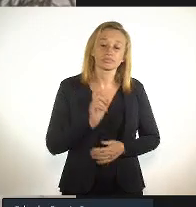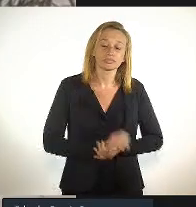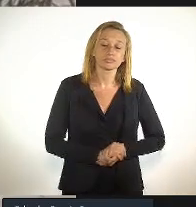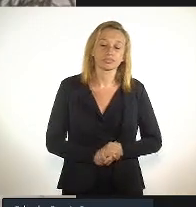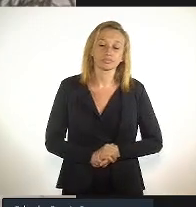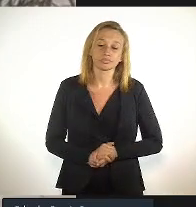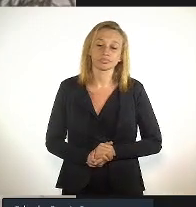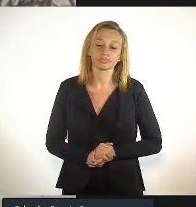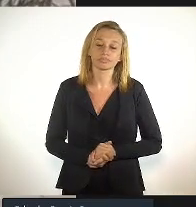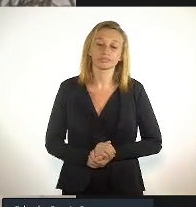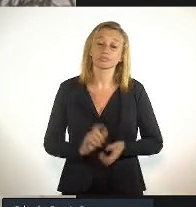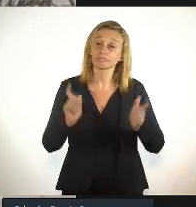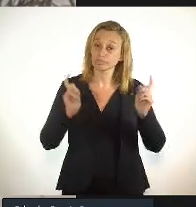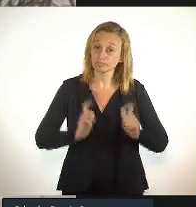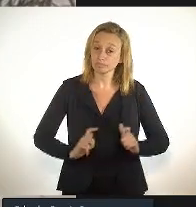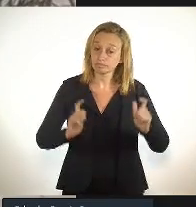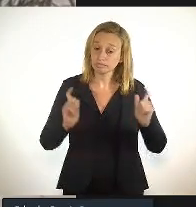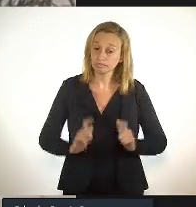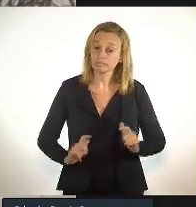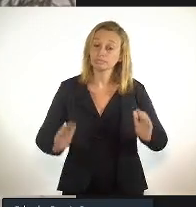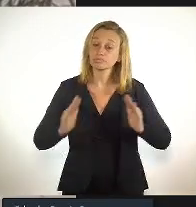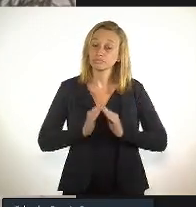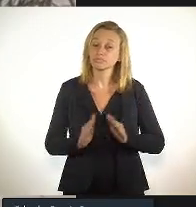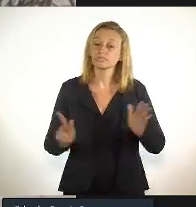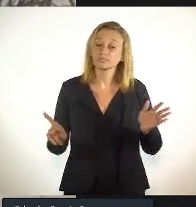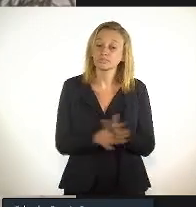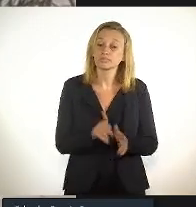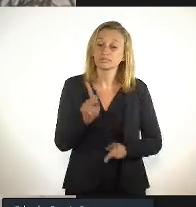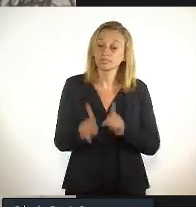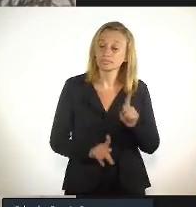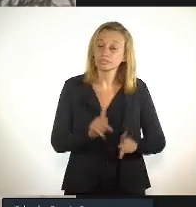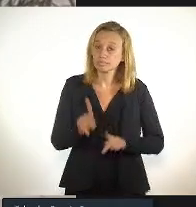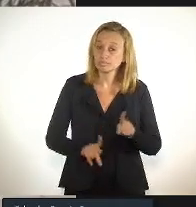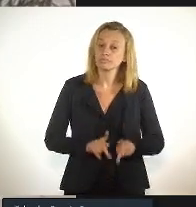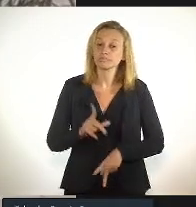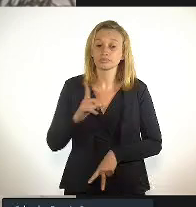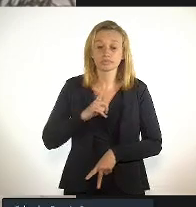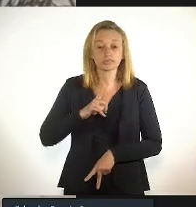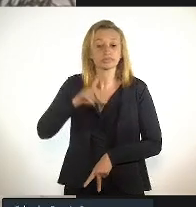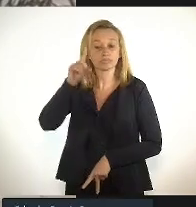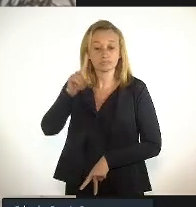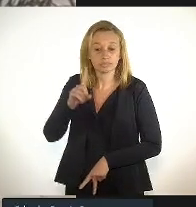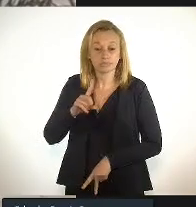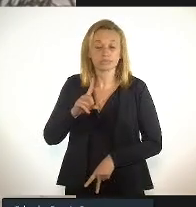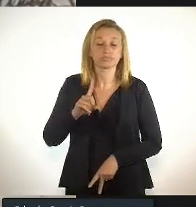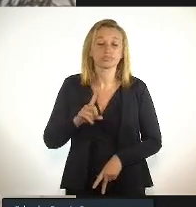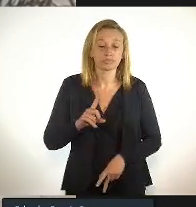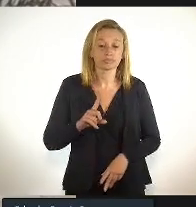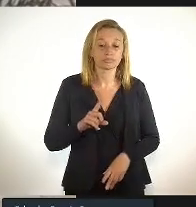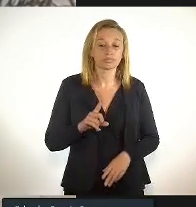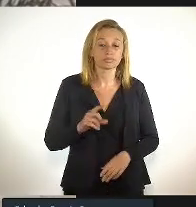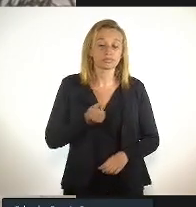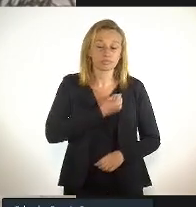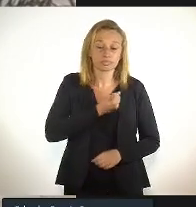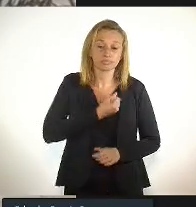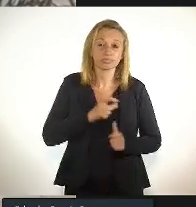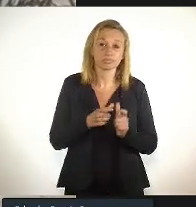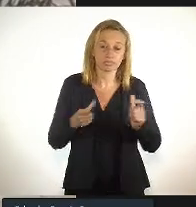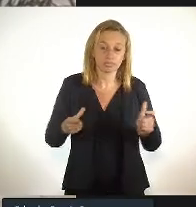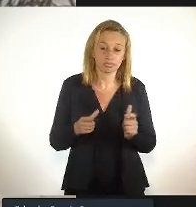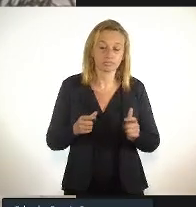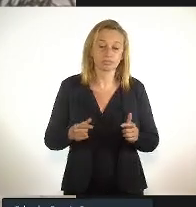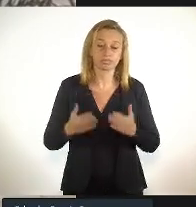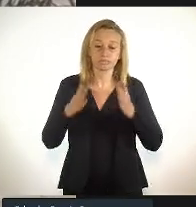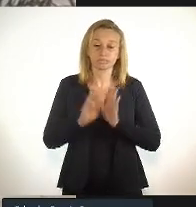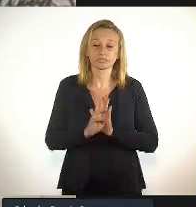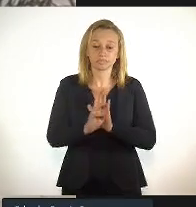esse seja o lugar da Casa do Povo, onde deveria ter a maior representatividade do povo